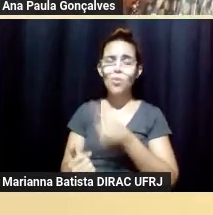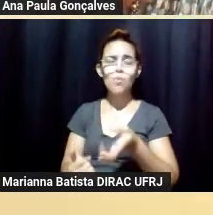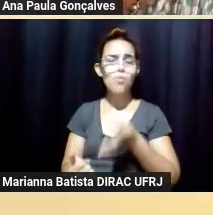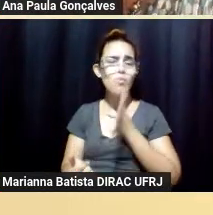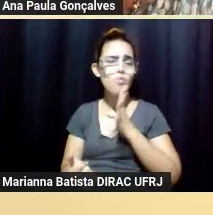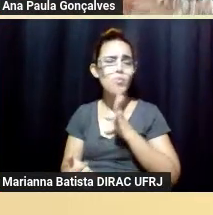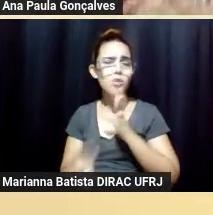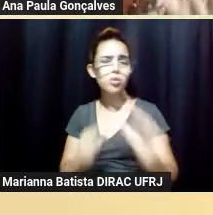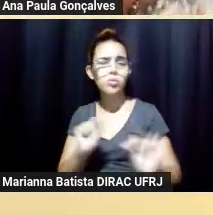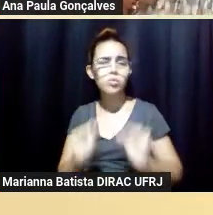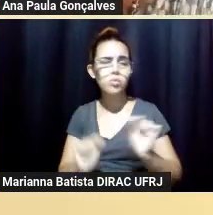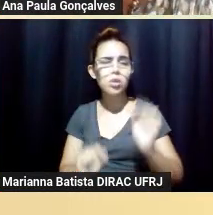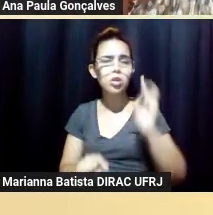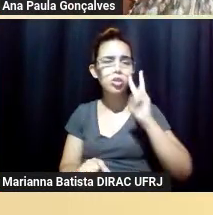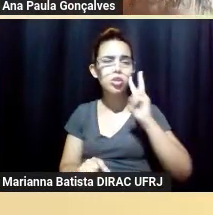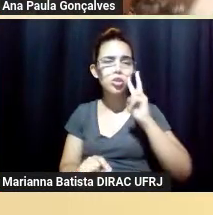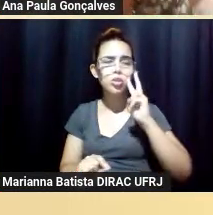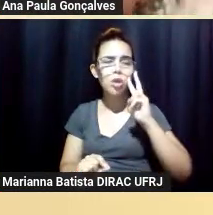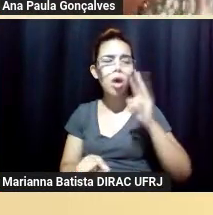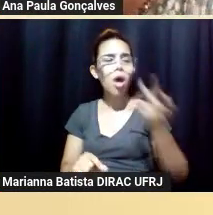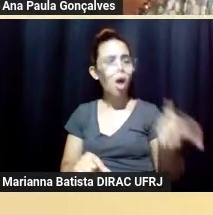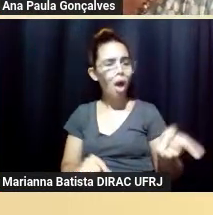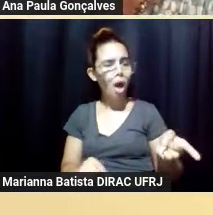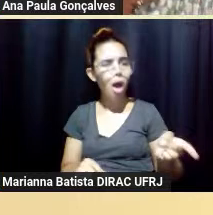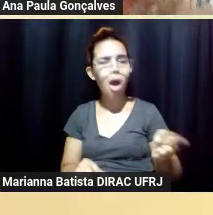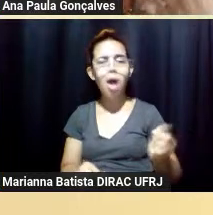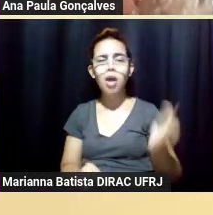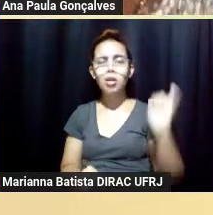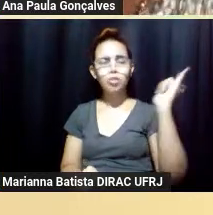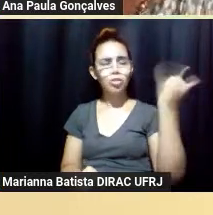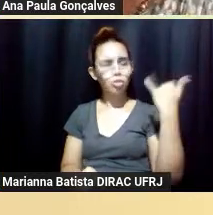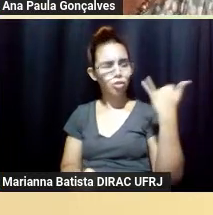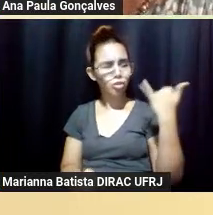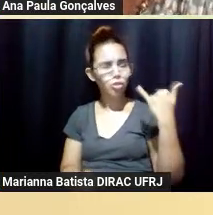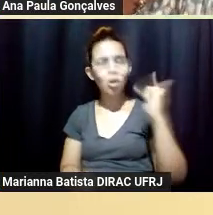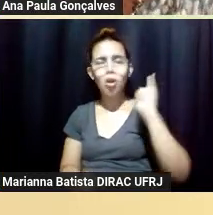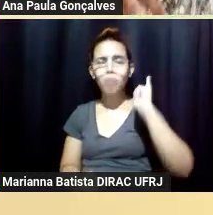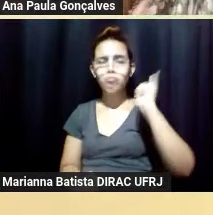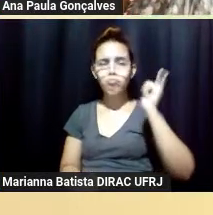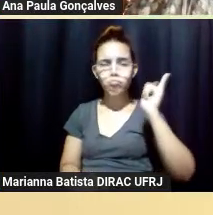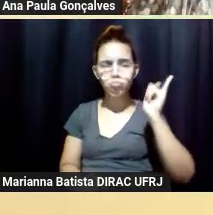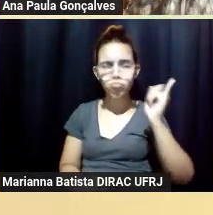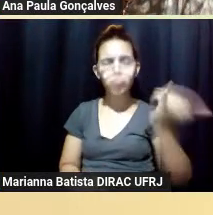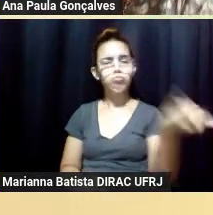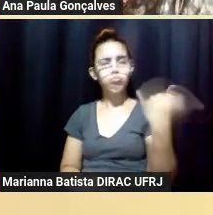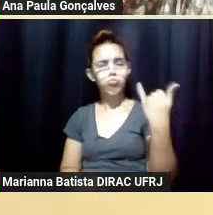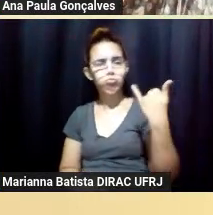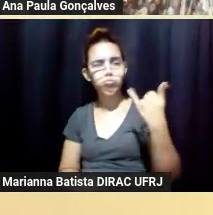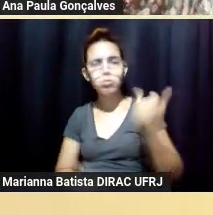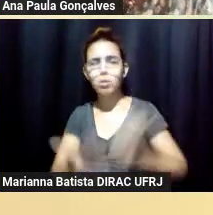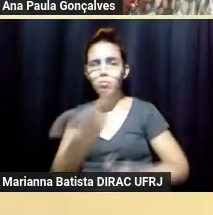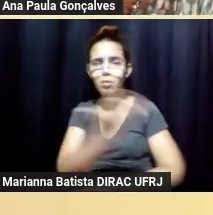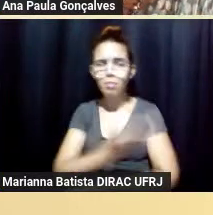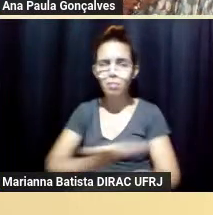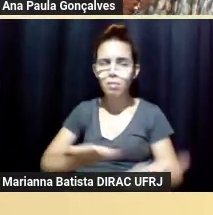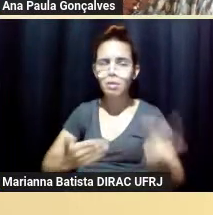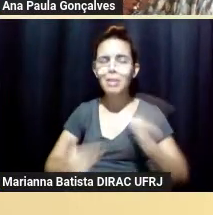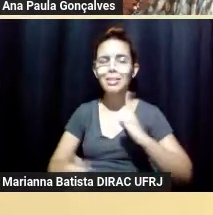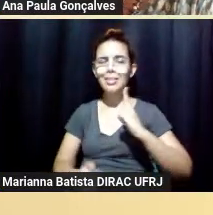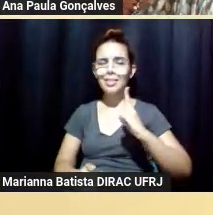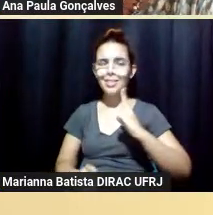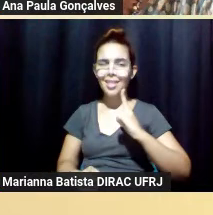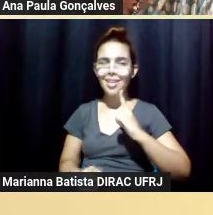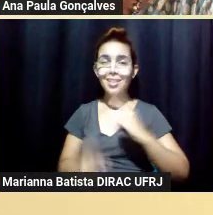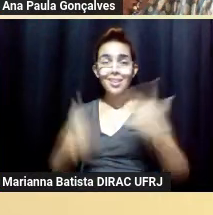minha. E aí eu me identifico nesse lugar da maternidade, da maternagem e da ciência da carreira que eu decidi seguir.